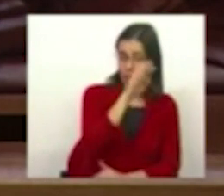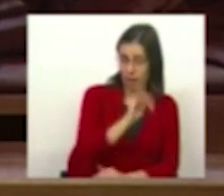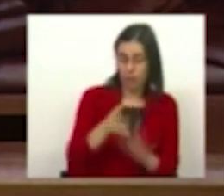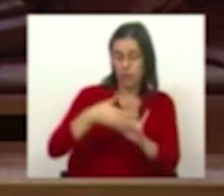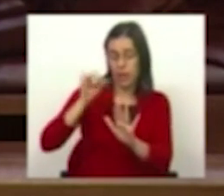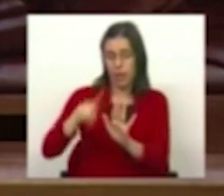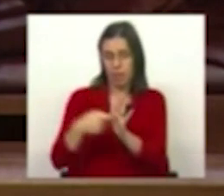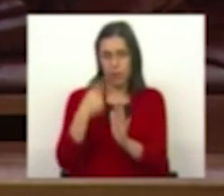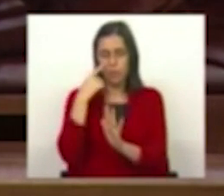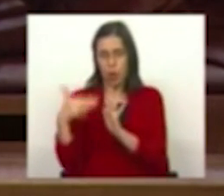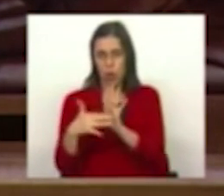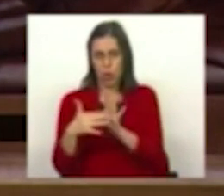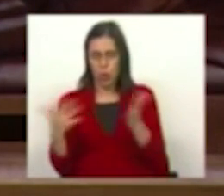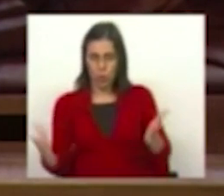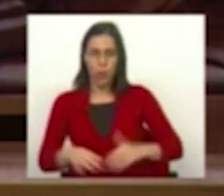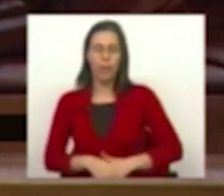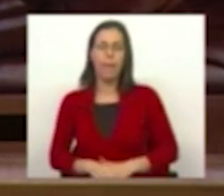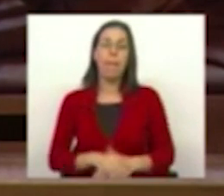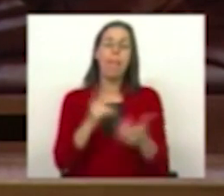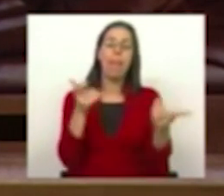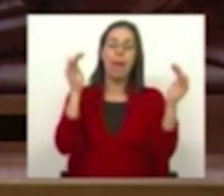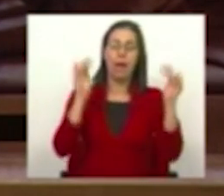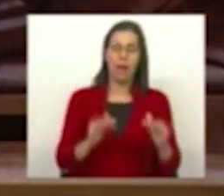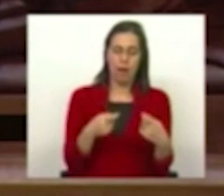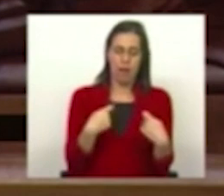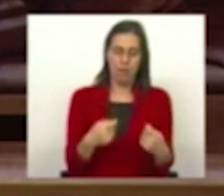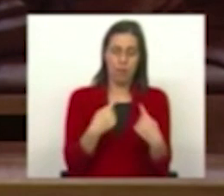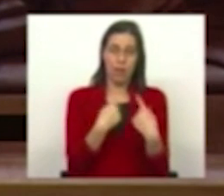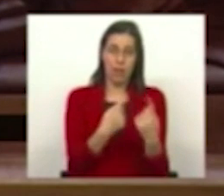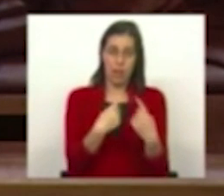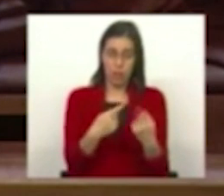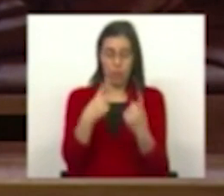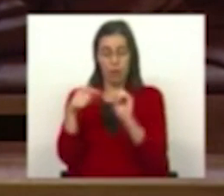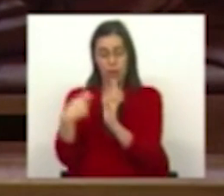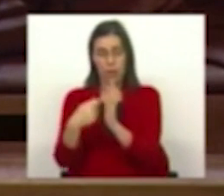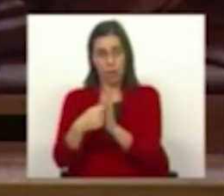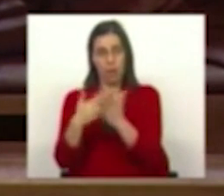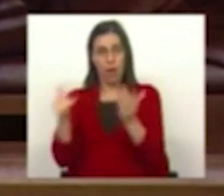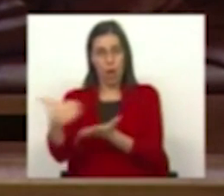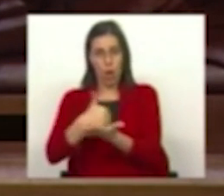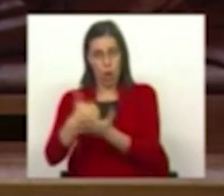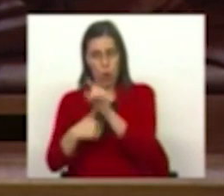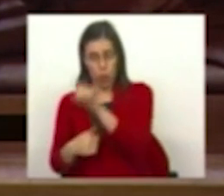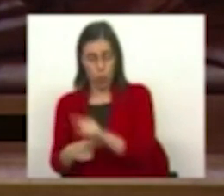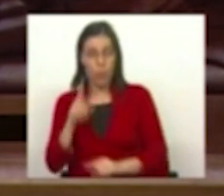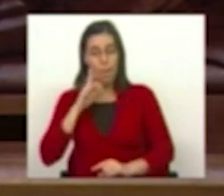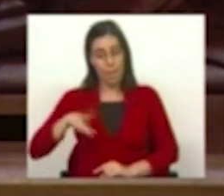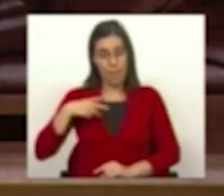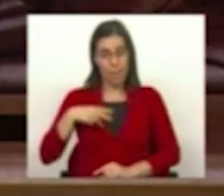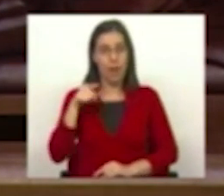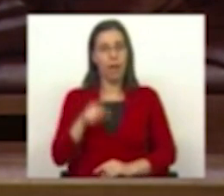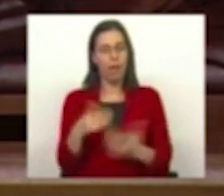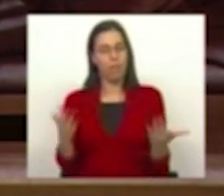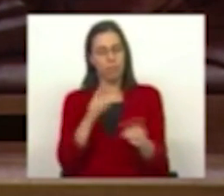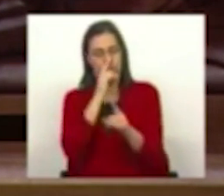à eliminação do pagamento especial por conta, da redução dos custos dos transportes à tributação dos grandes lucros e património,